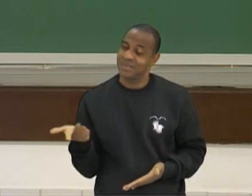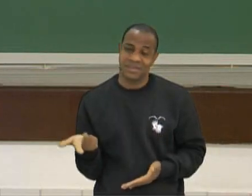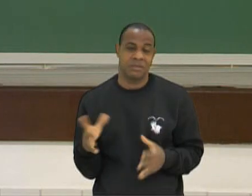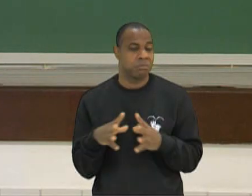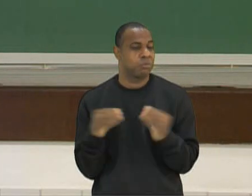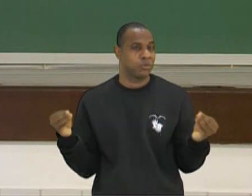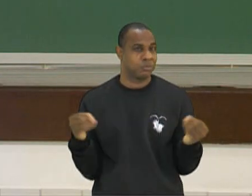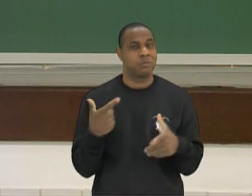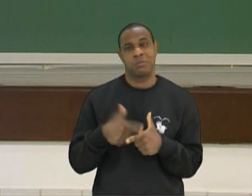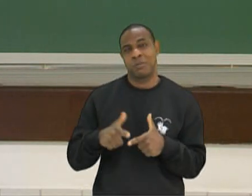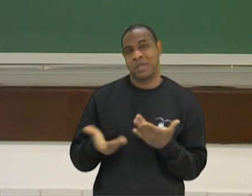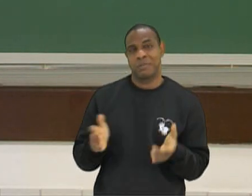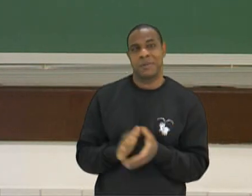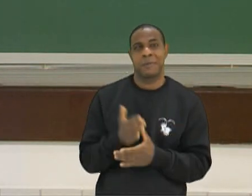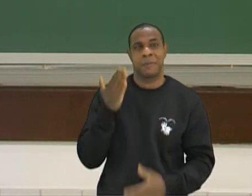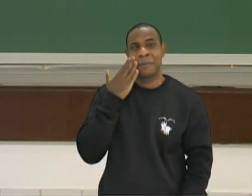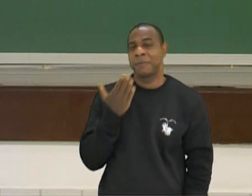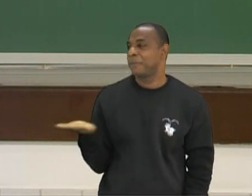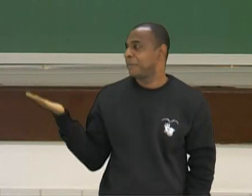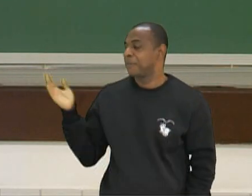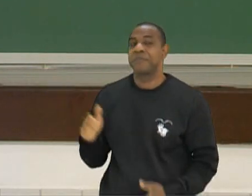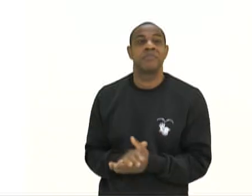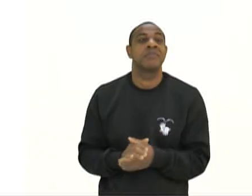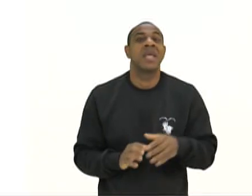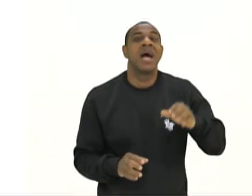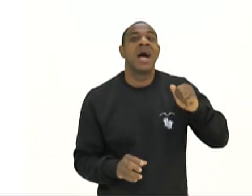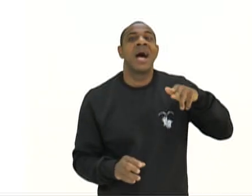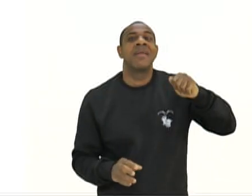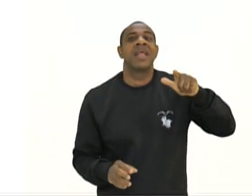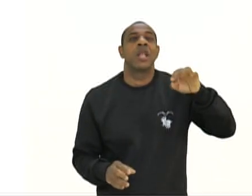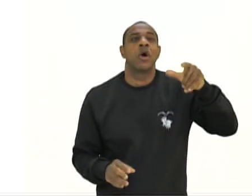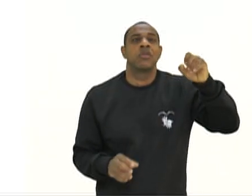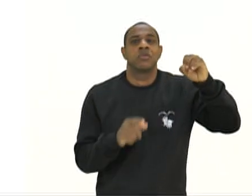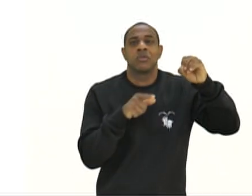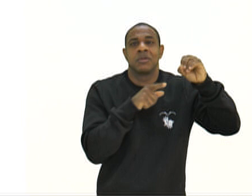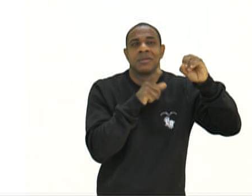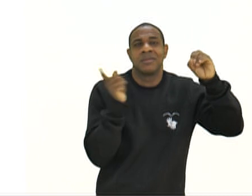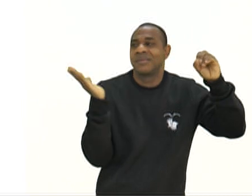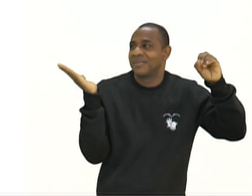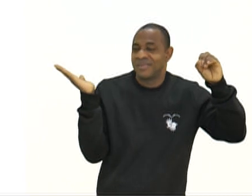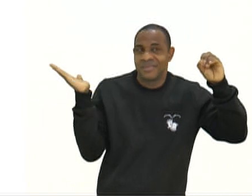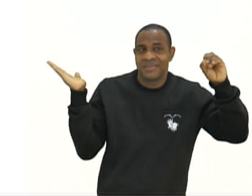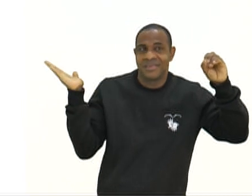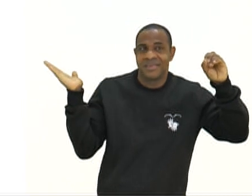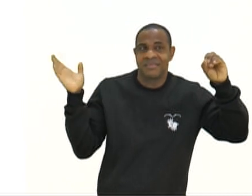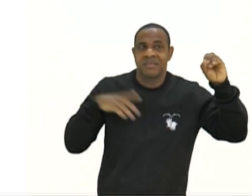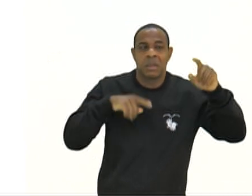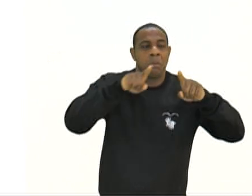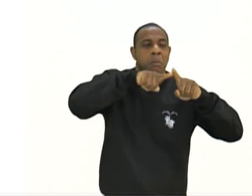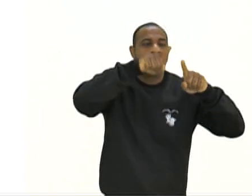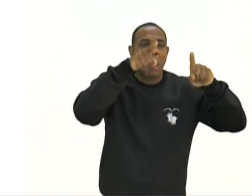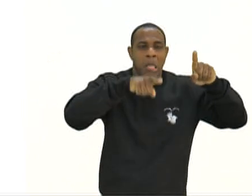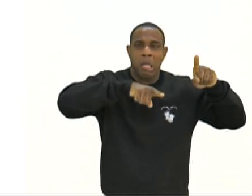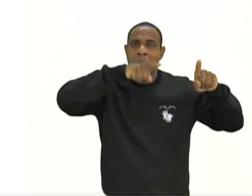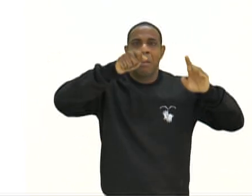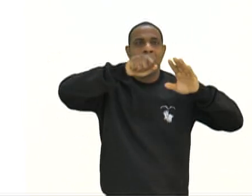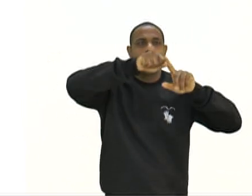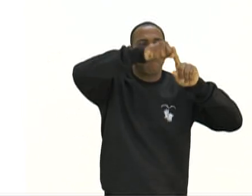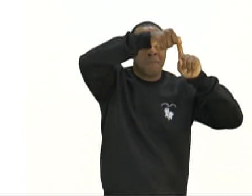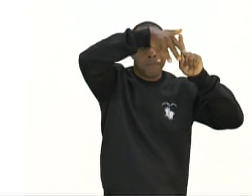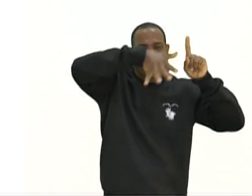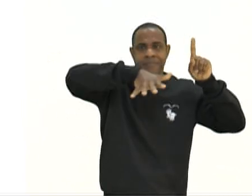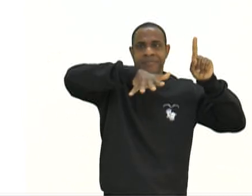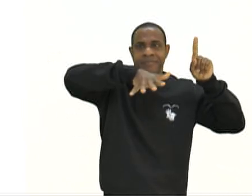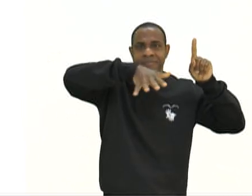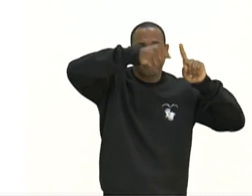problema. Então vamos avançar aqui na tela. O que acontece? A ideia do sinal analógico, então você vai ter uma ondulação que cabe bem de